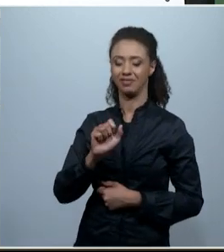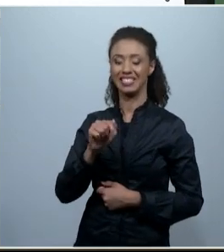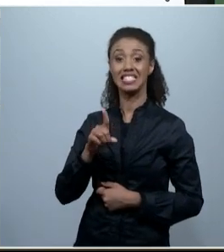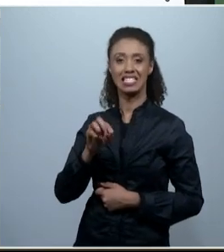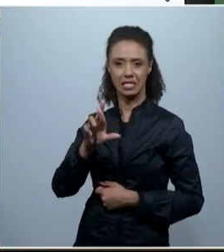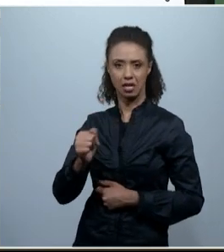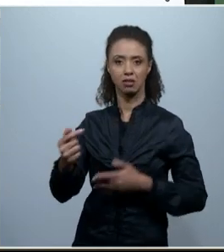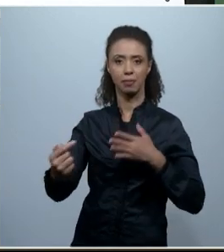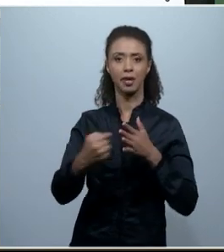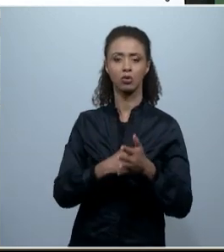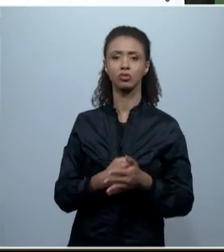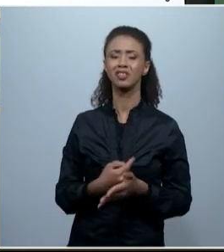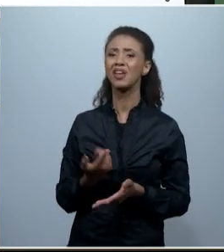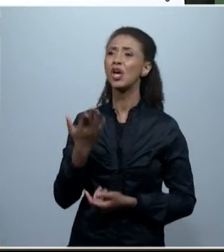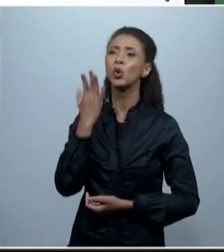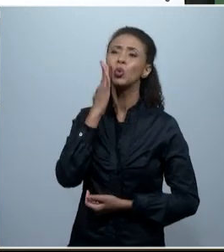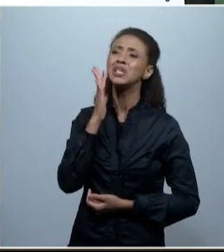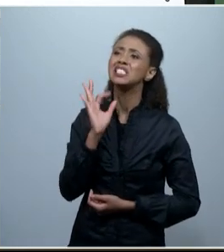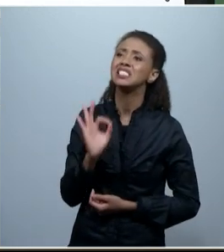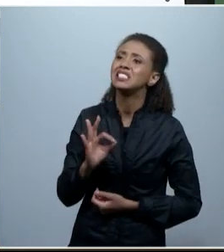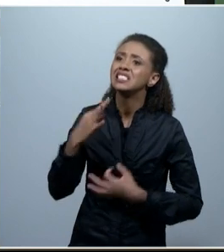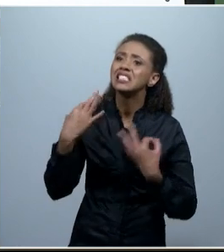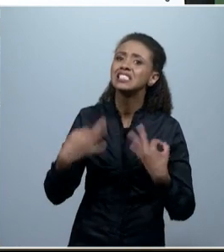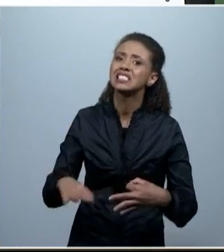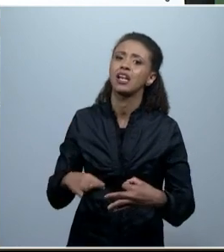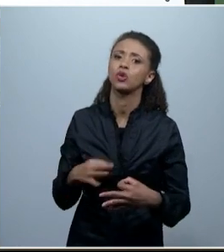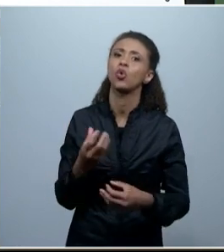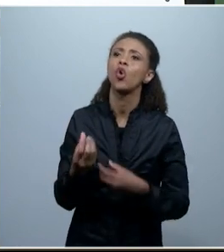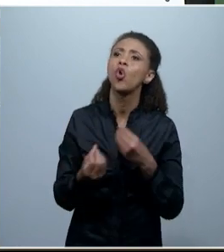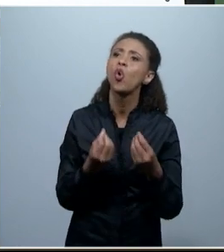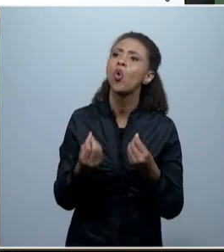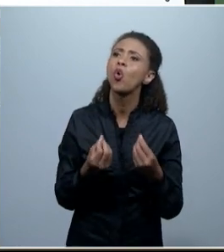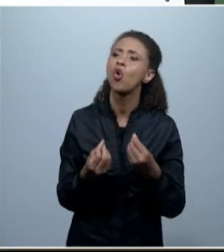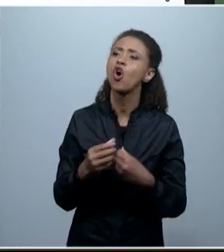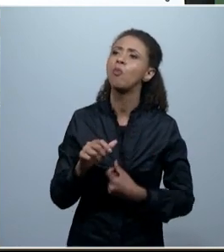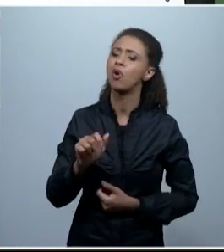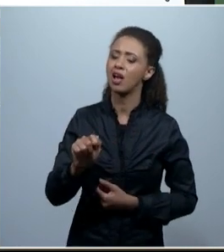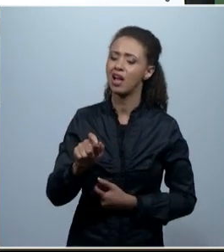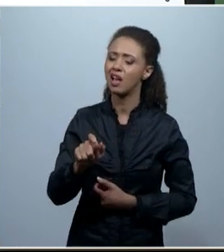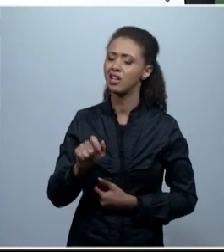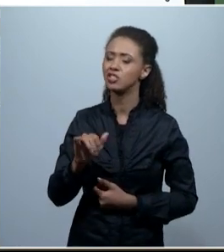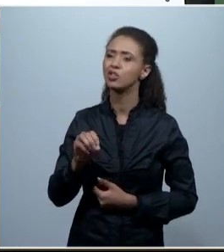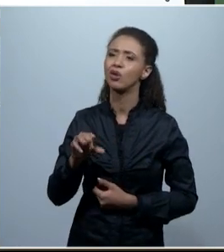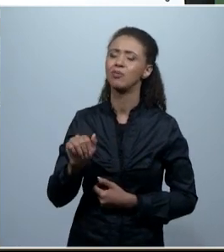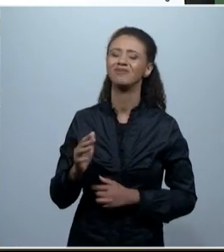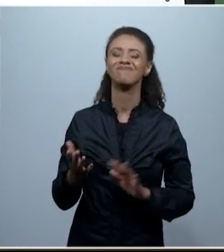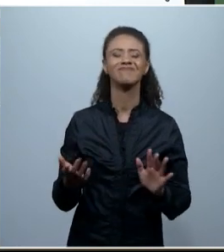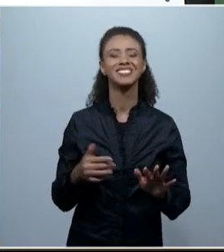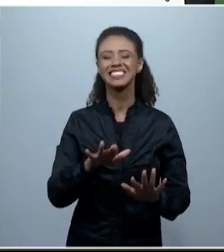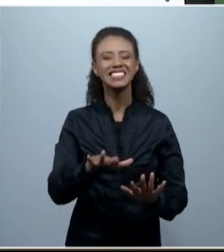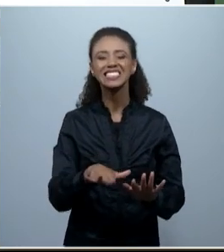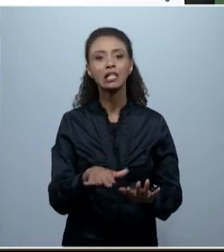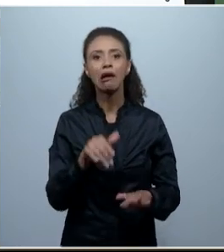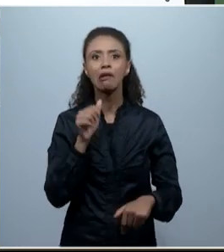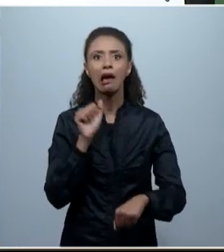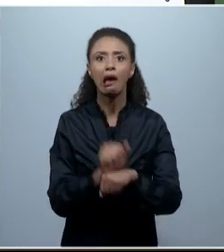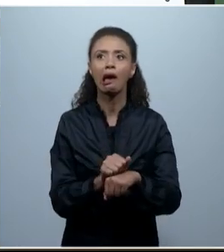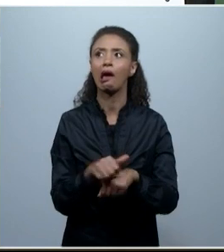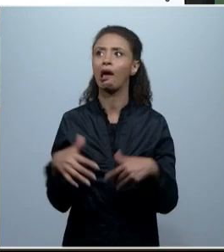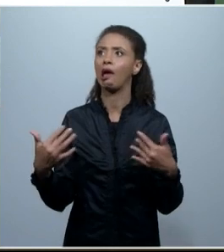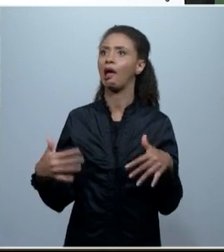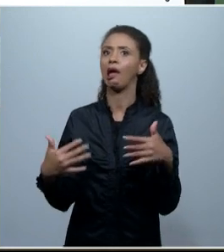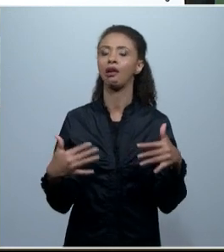assim é você precisa antes de ela não pára nessa parte sabe um para nessa parte